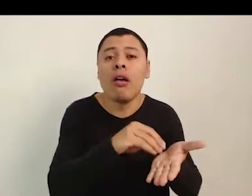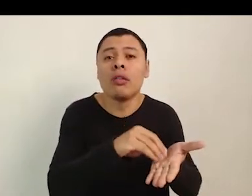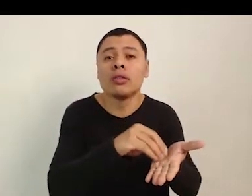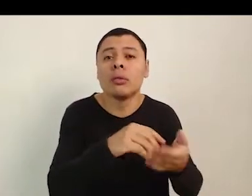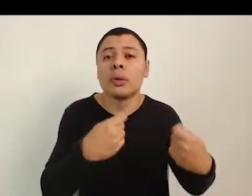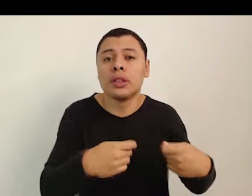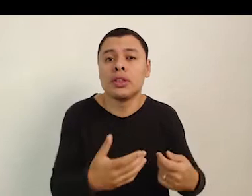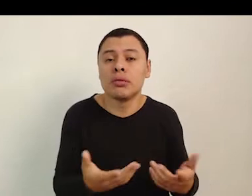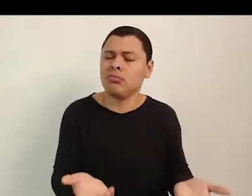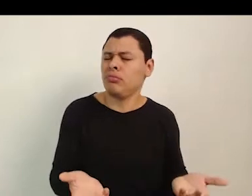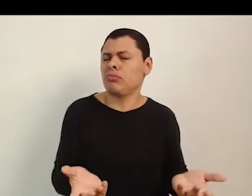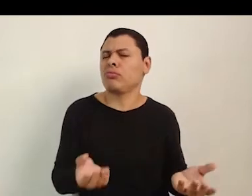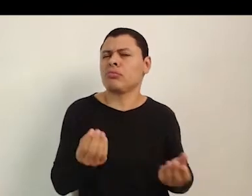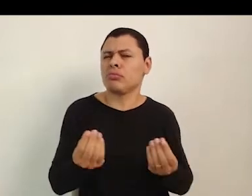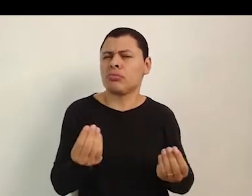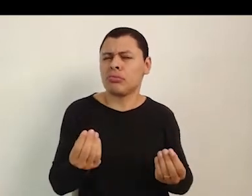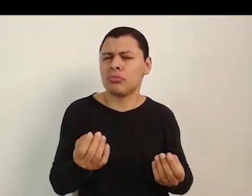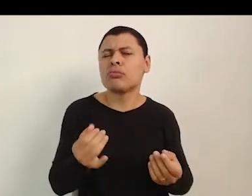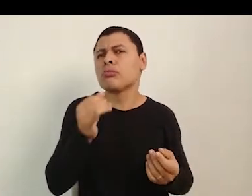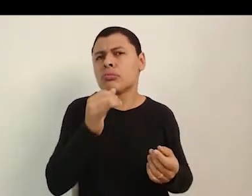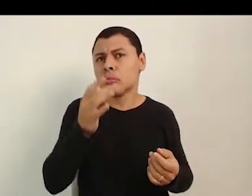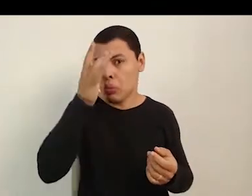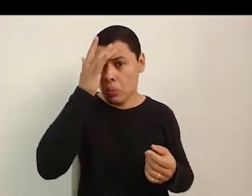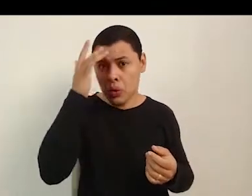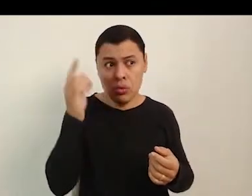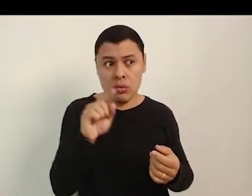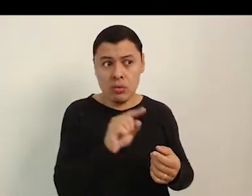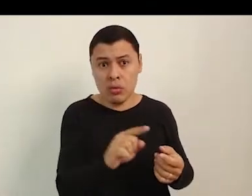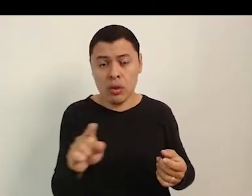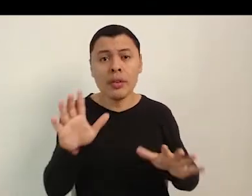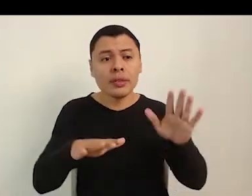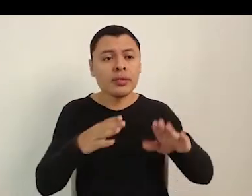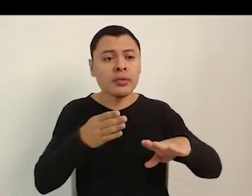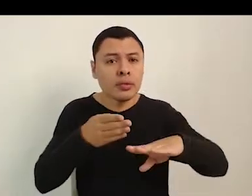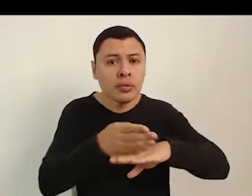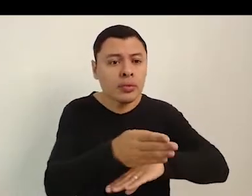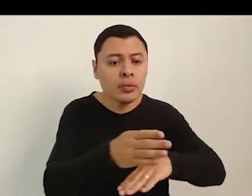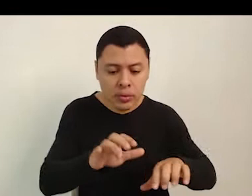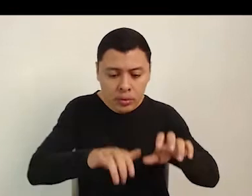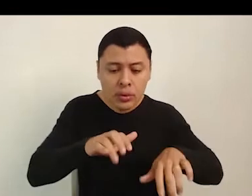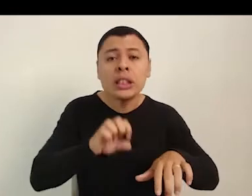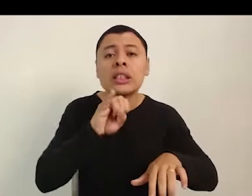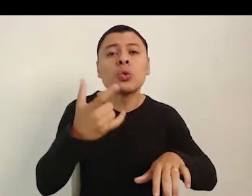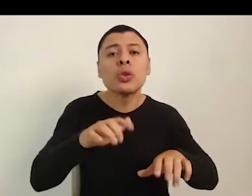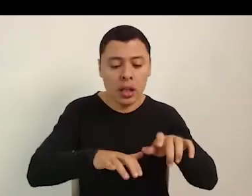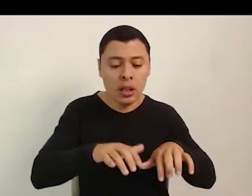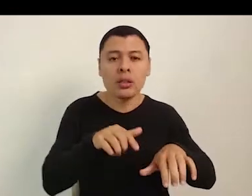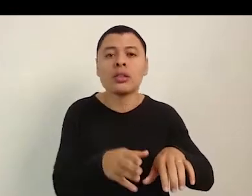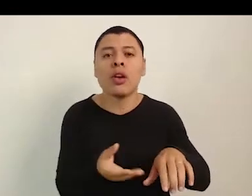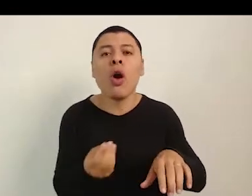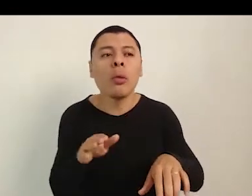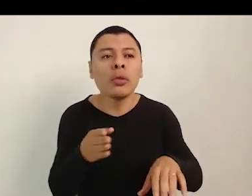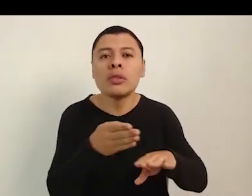A gente pensa em todas as pessoas que podem ter necessidade de acessar uma interface usando o teclado. Todas as pessoas podem